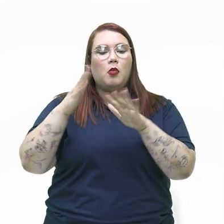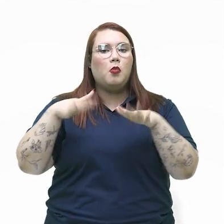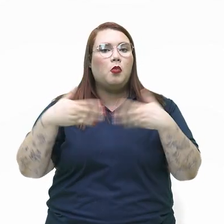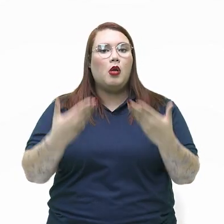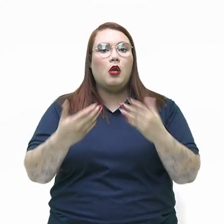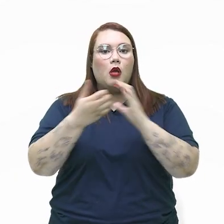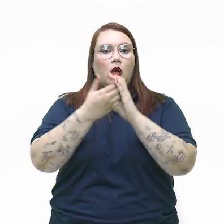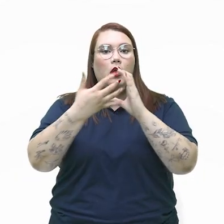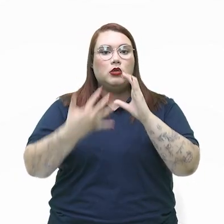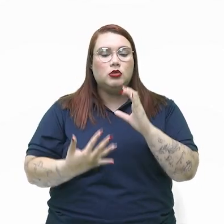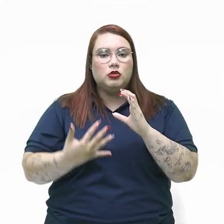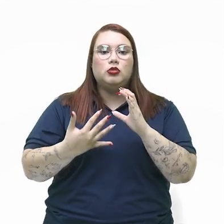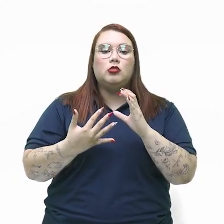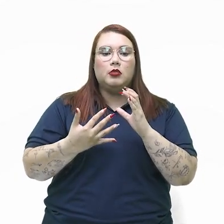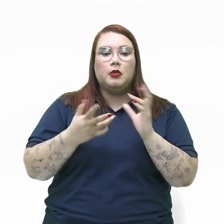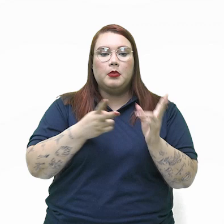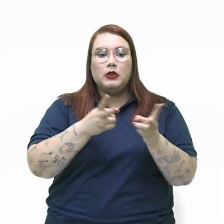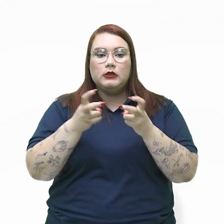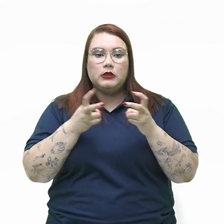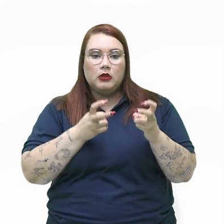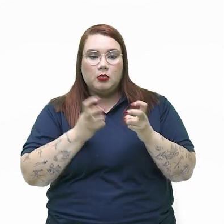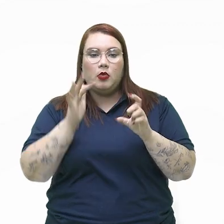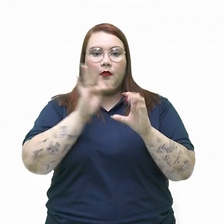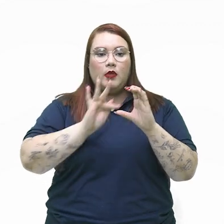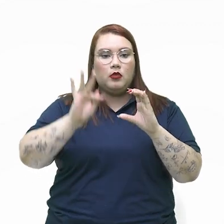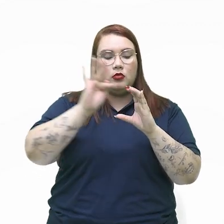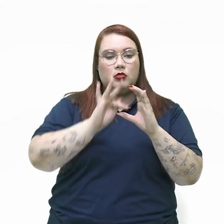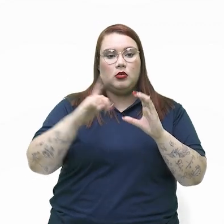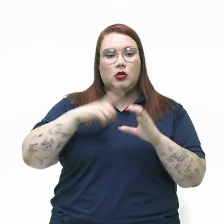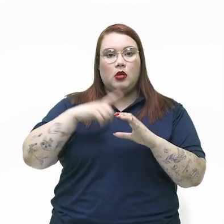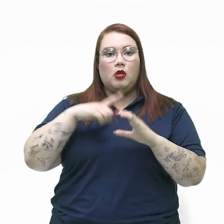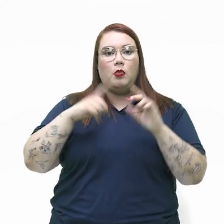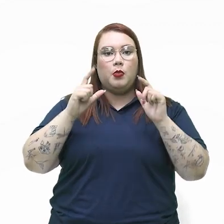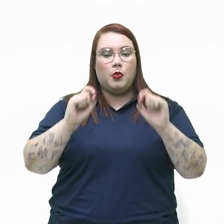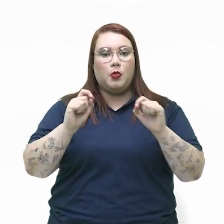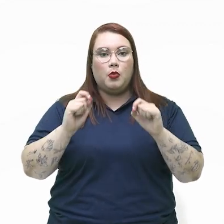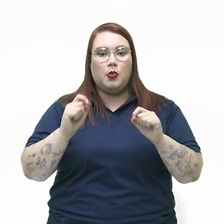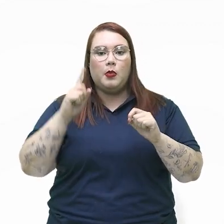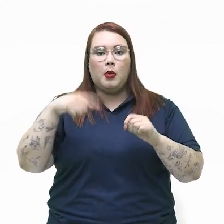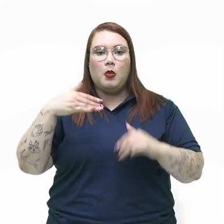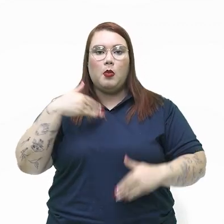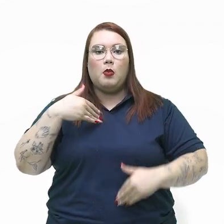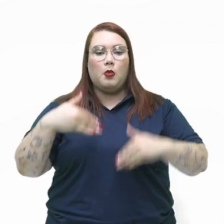como características, né, fenotípicas? Nós temos, para esse indivíduo, uma